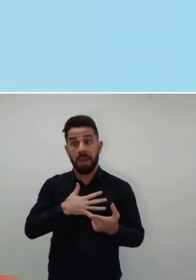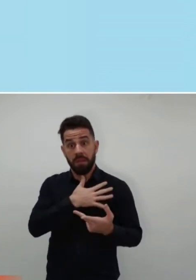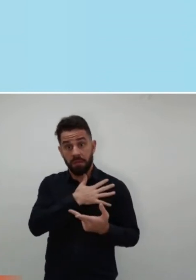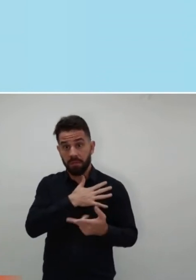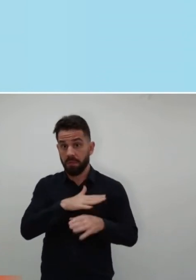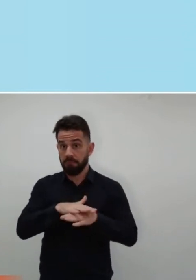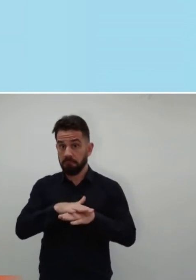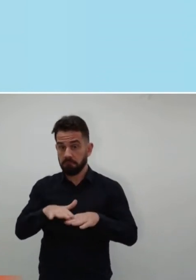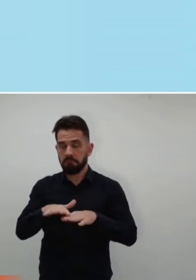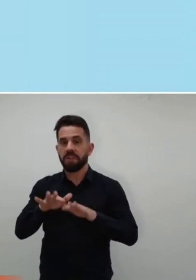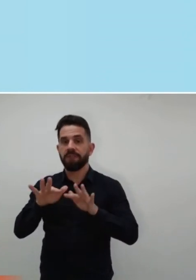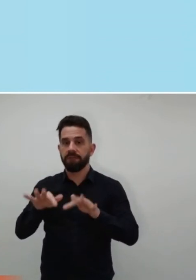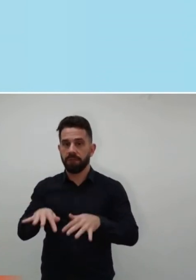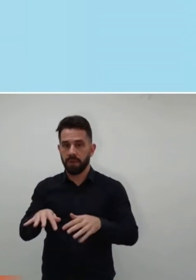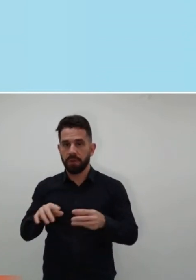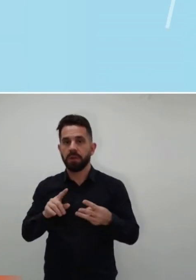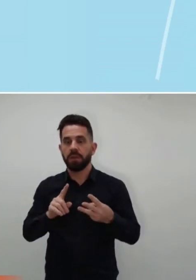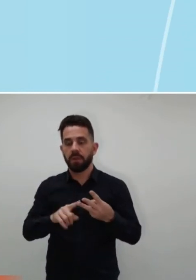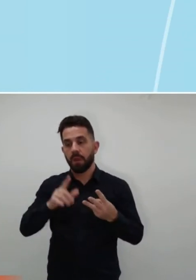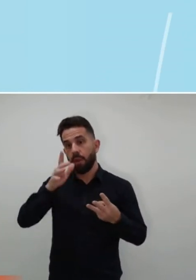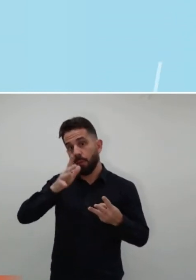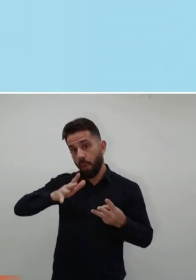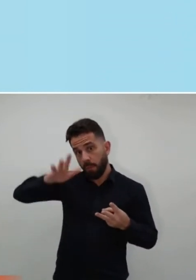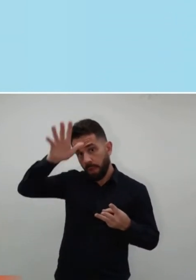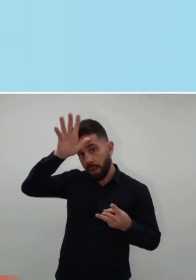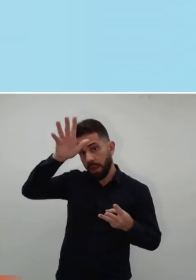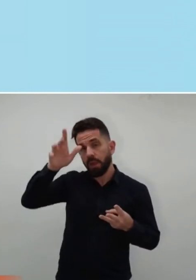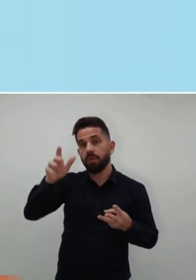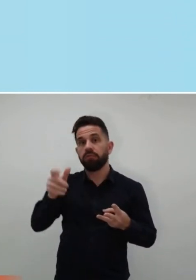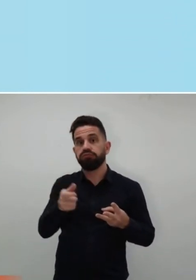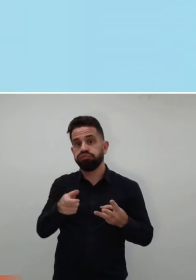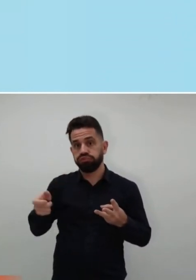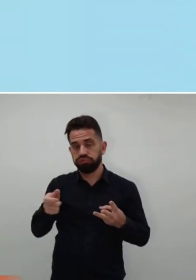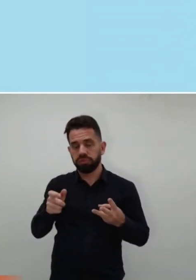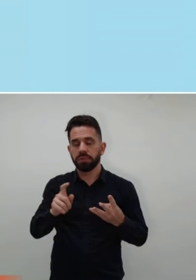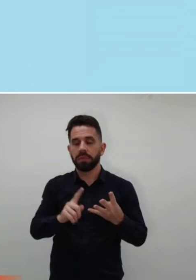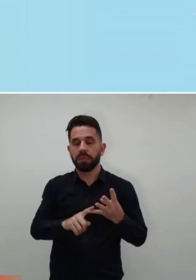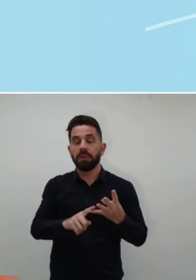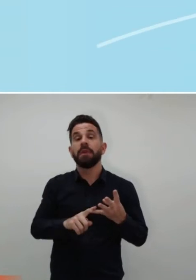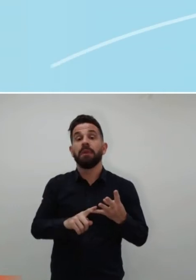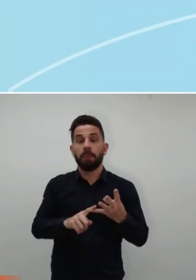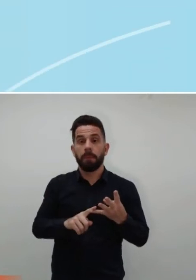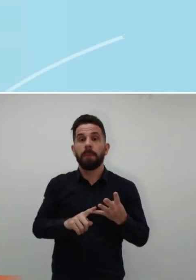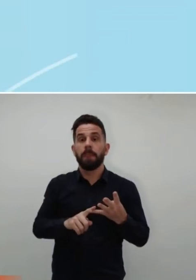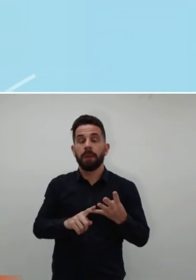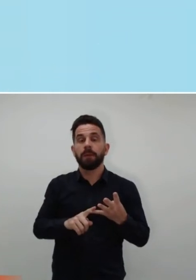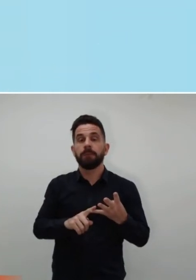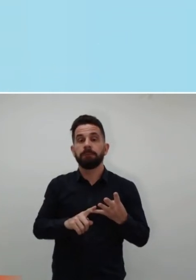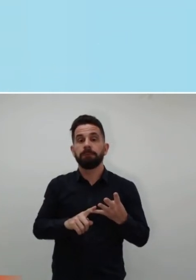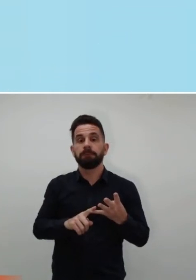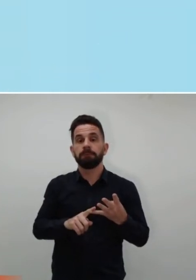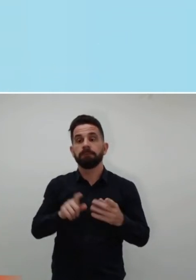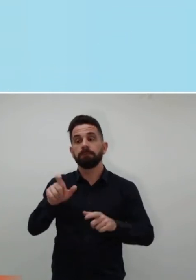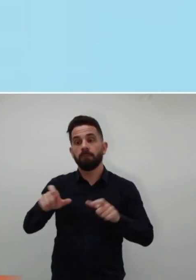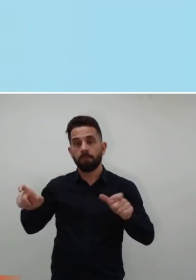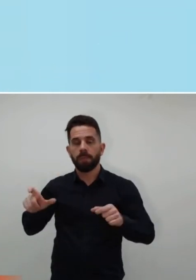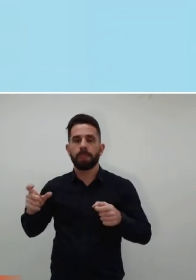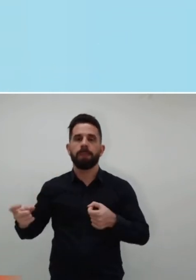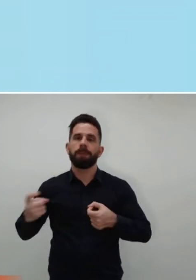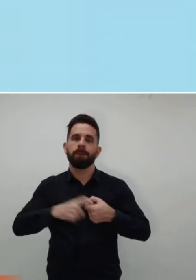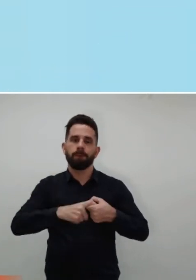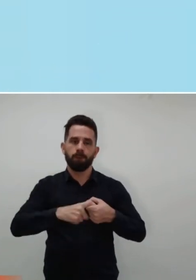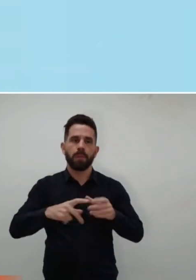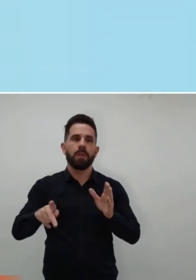118 disseram que são bombeiros militares e 60 informaram que são membros das Forças